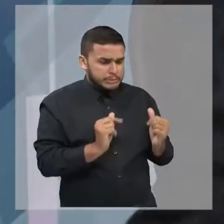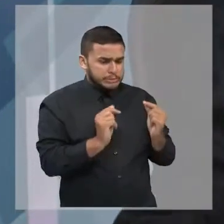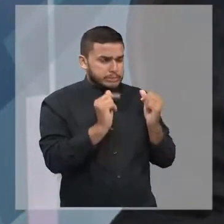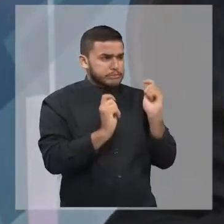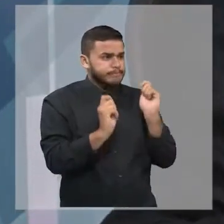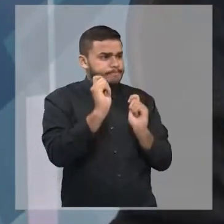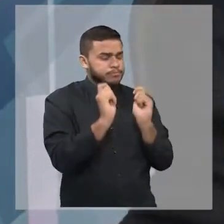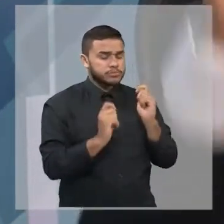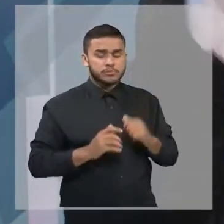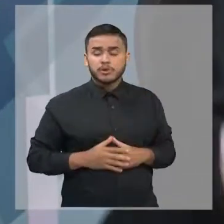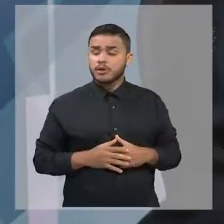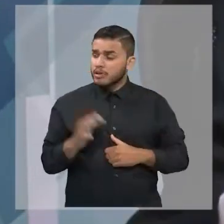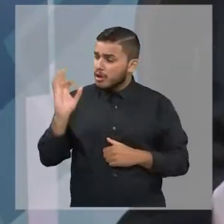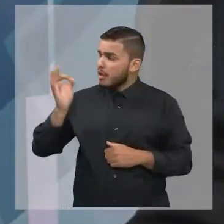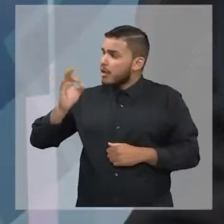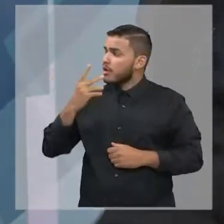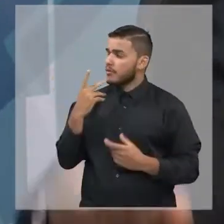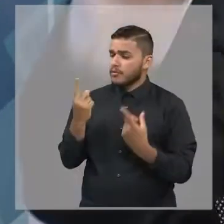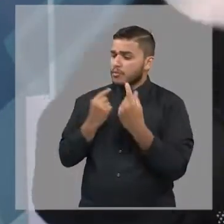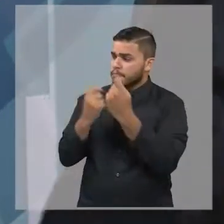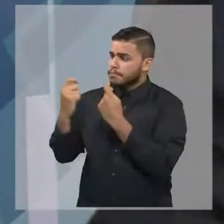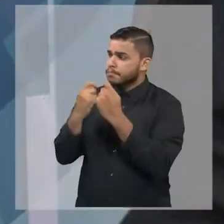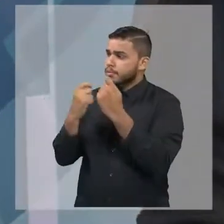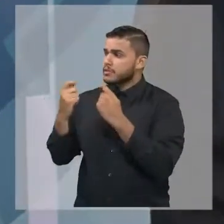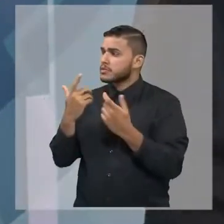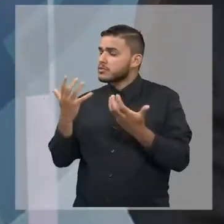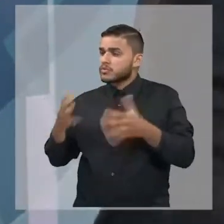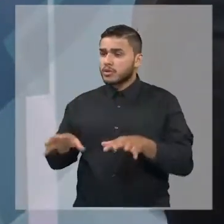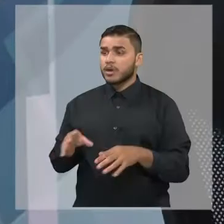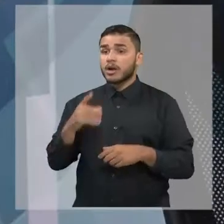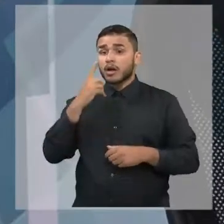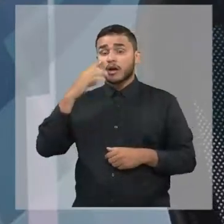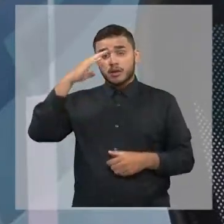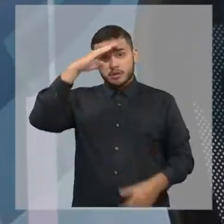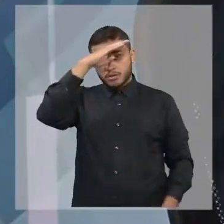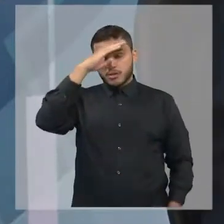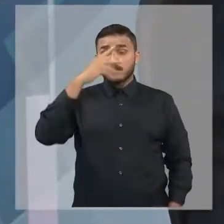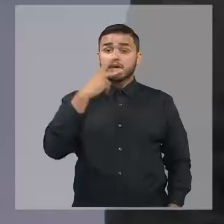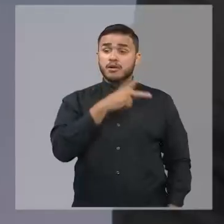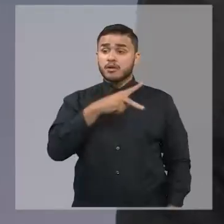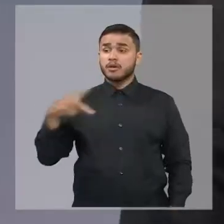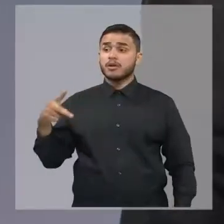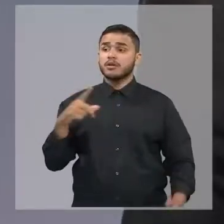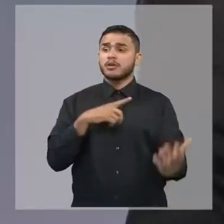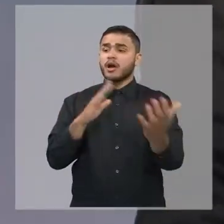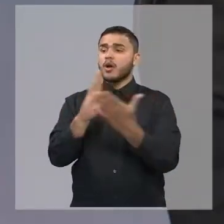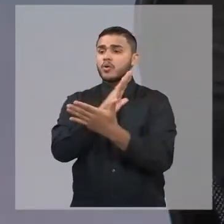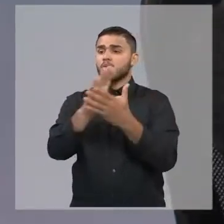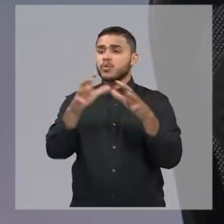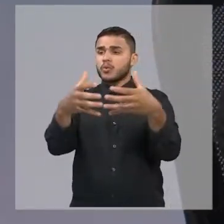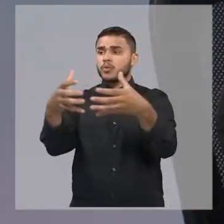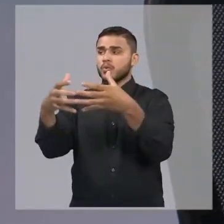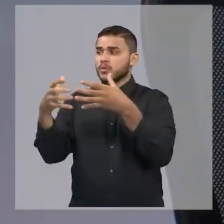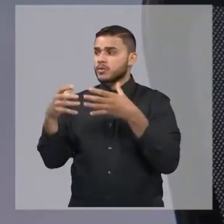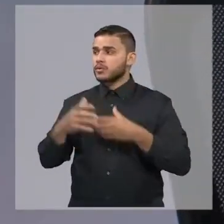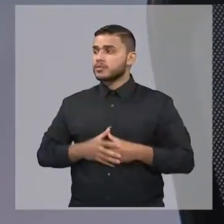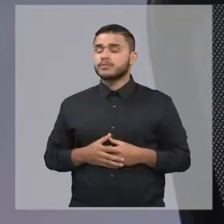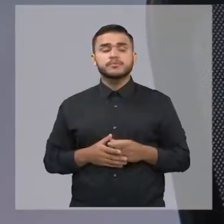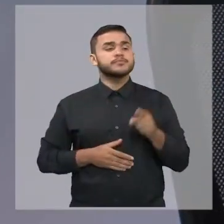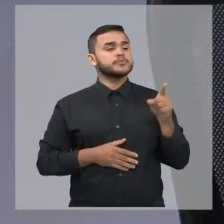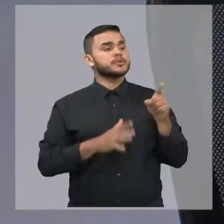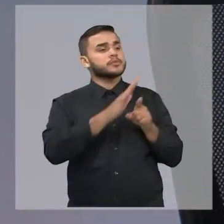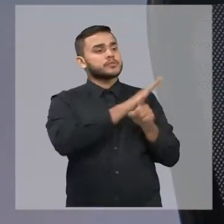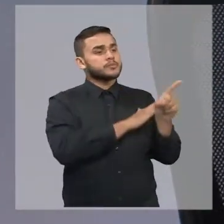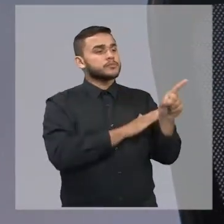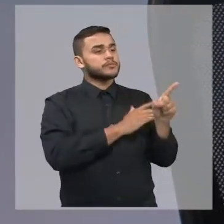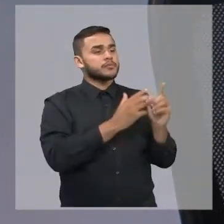quer negociar, nunca quis. Não faz questão de negociar, mas faz pressão em determinados segmentos. O senhor é contra a reforma da